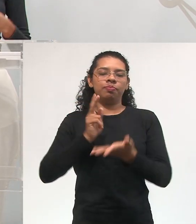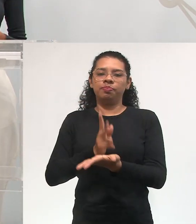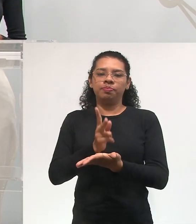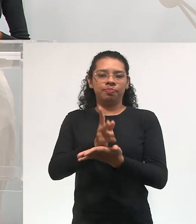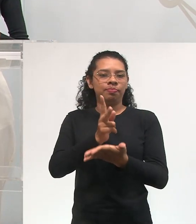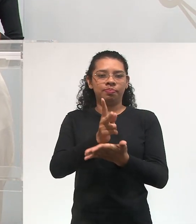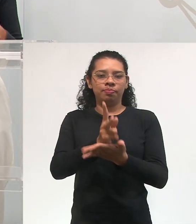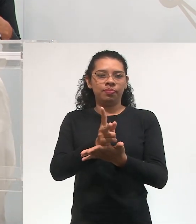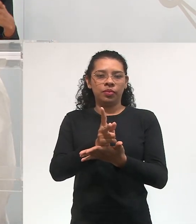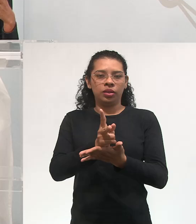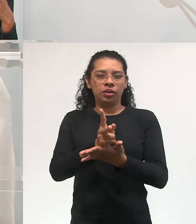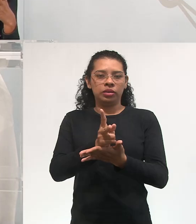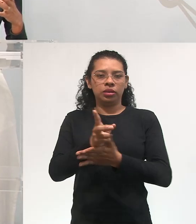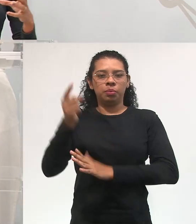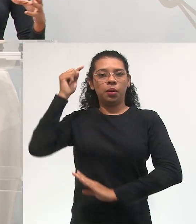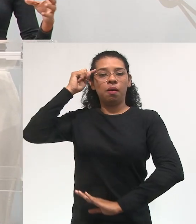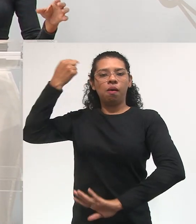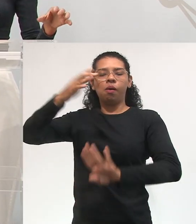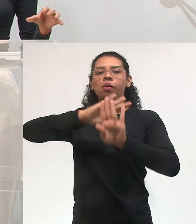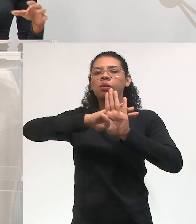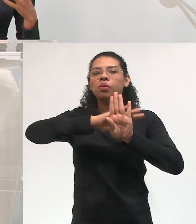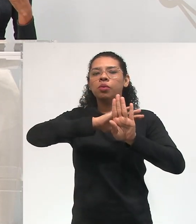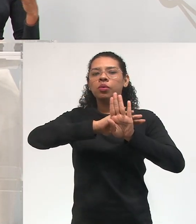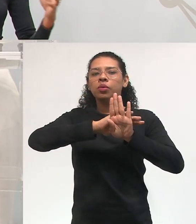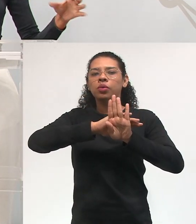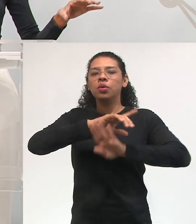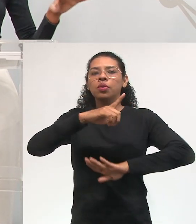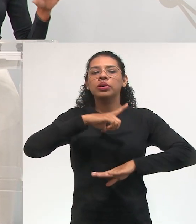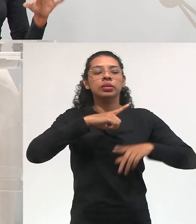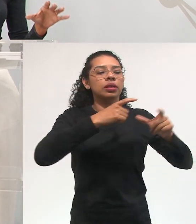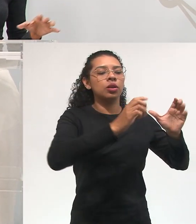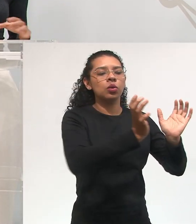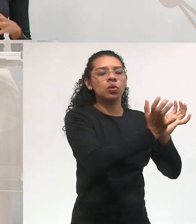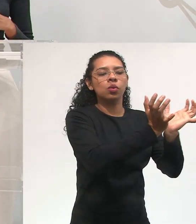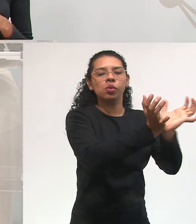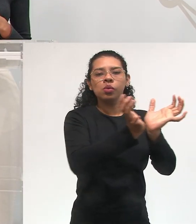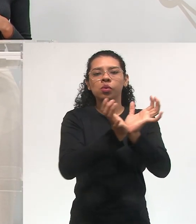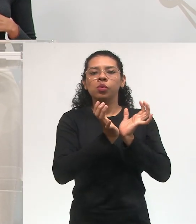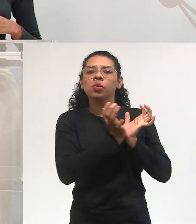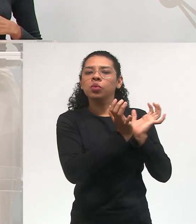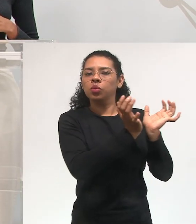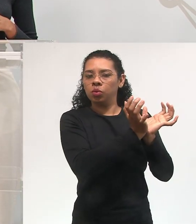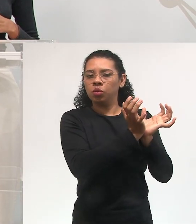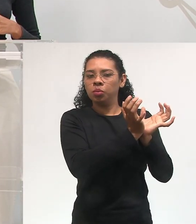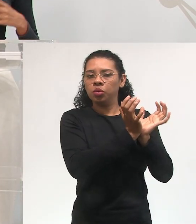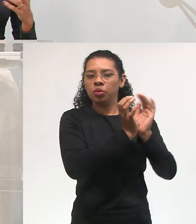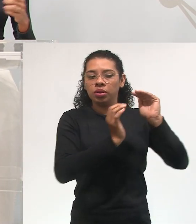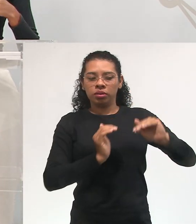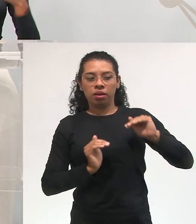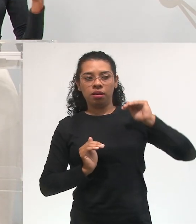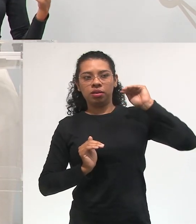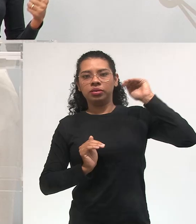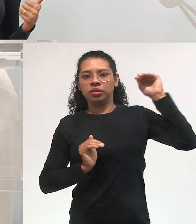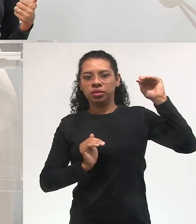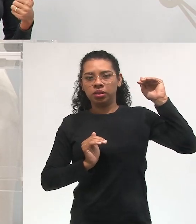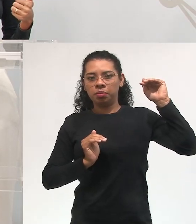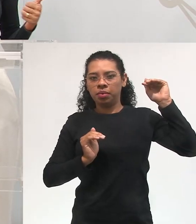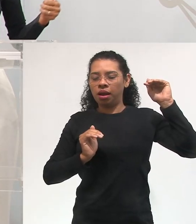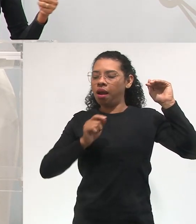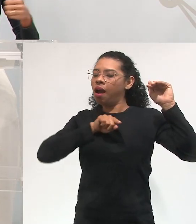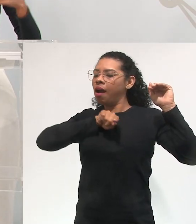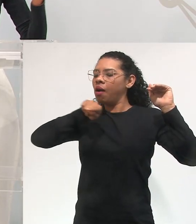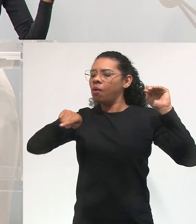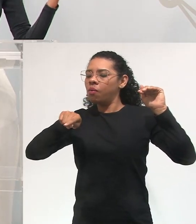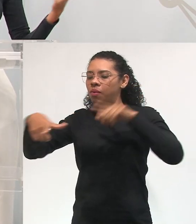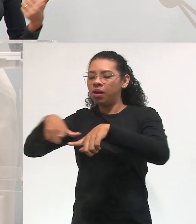ideológico, né, que as classes dominantes tentam inculcar na cabeça dos trabalhadores, de que todos podem chegar lá,